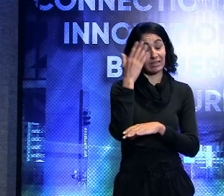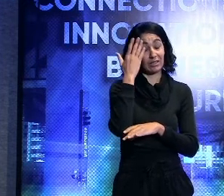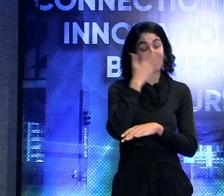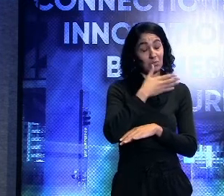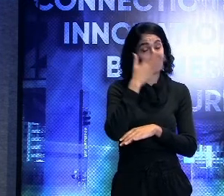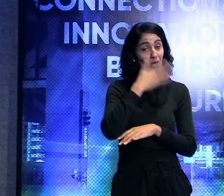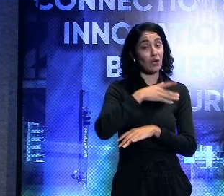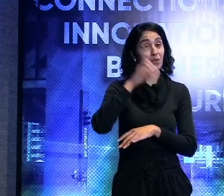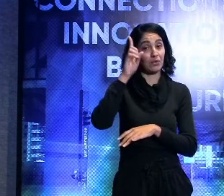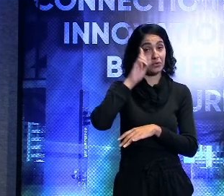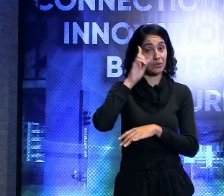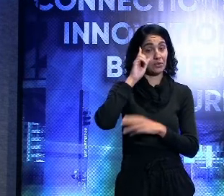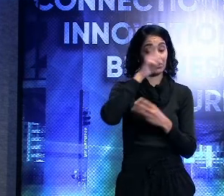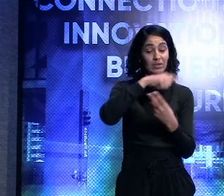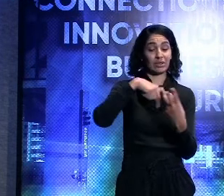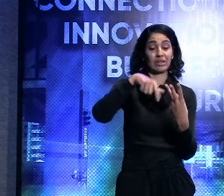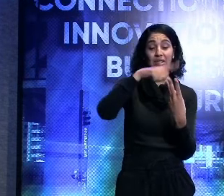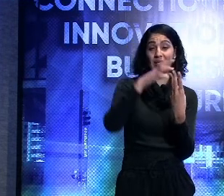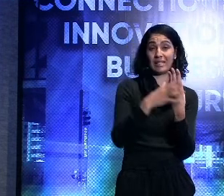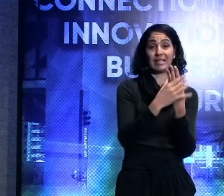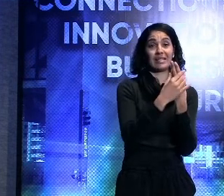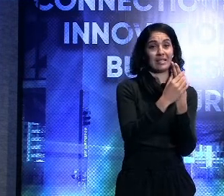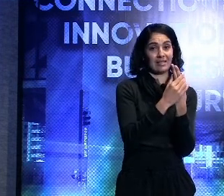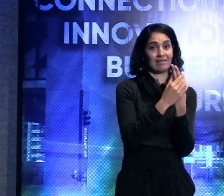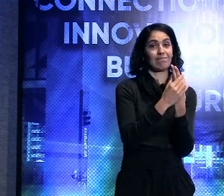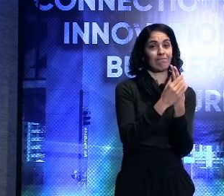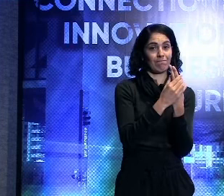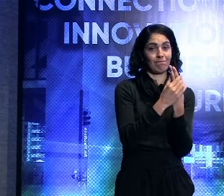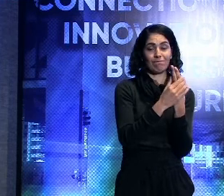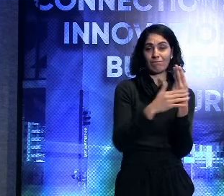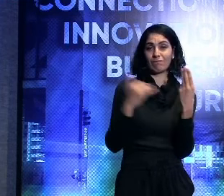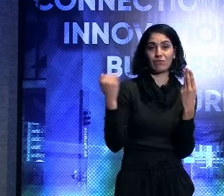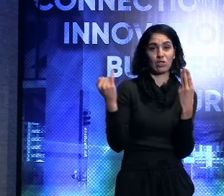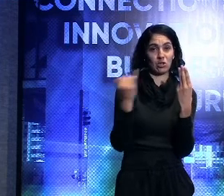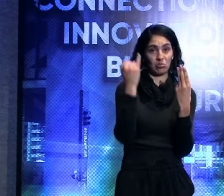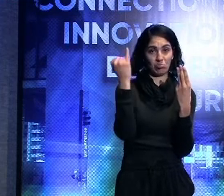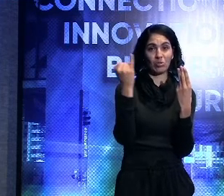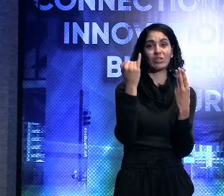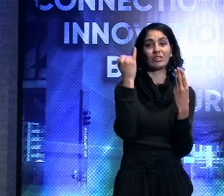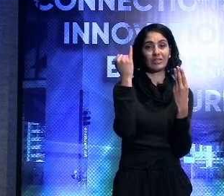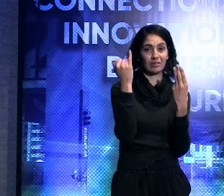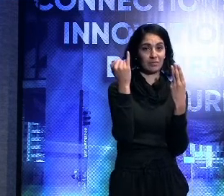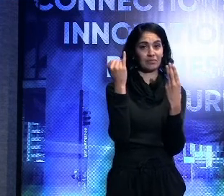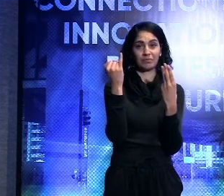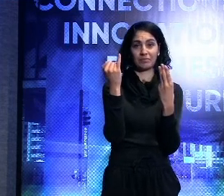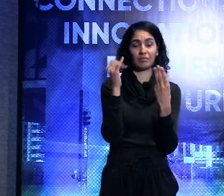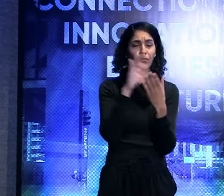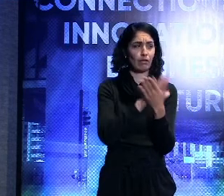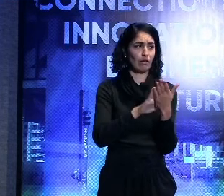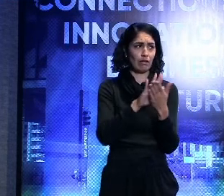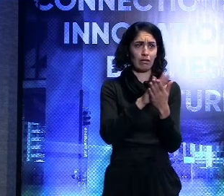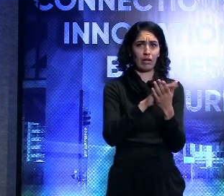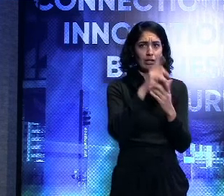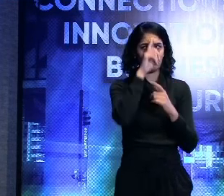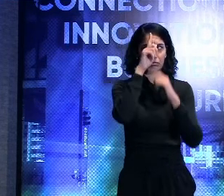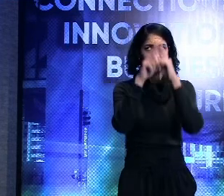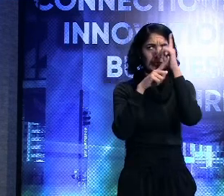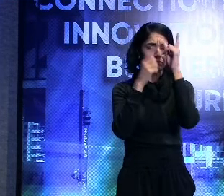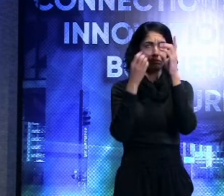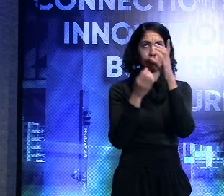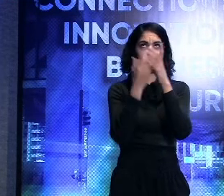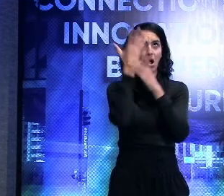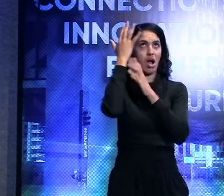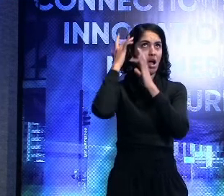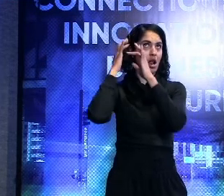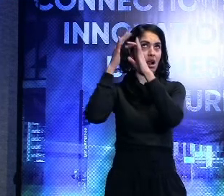que essa tríade faz muito sentido. Inclusive, participaram com a gente, né? Exatamente. Nada disso aqui saiu da nossa cabeça por vozes